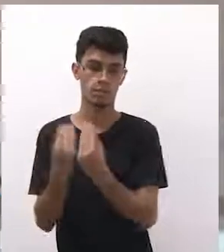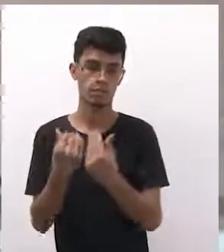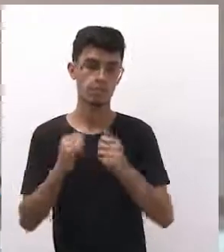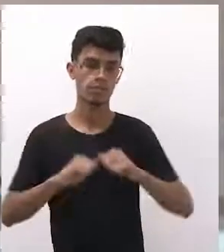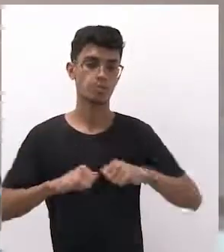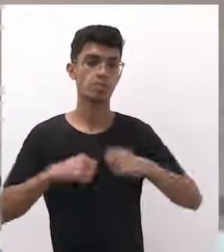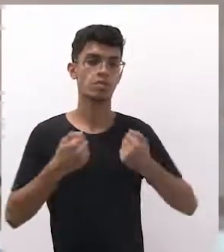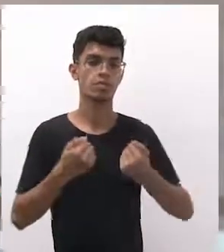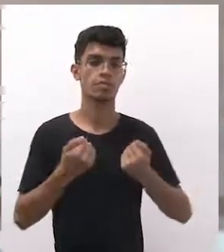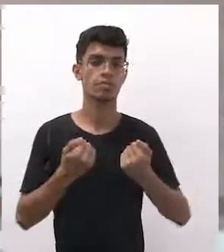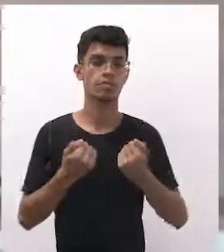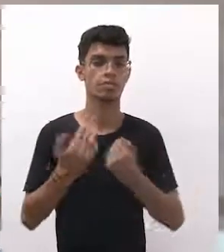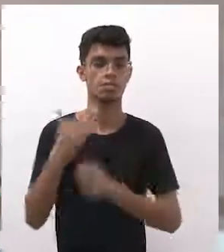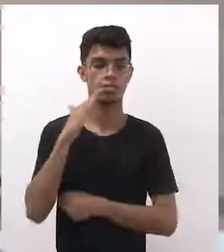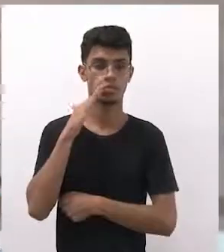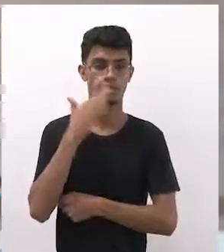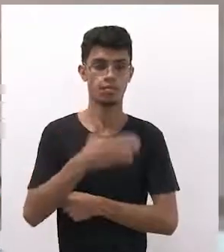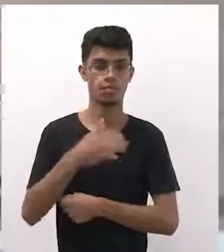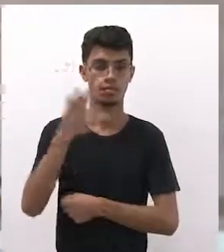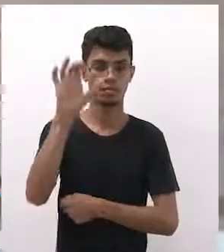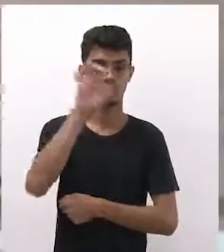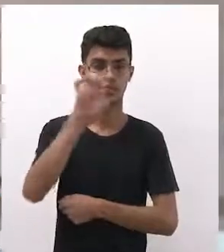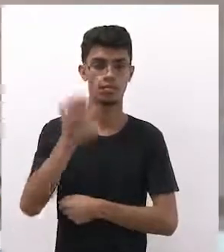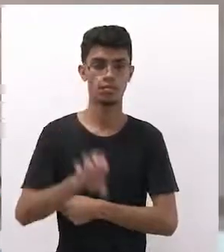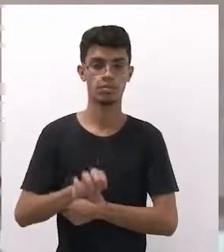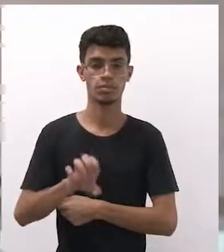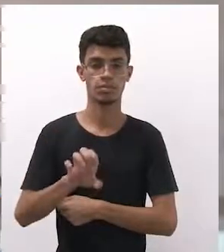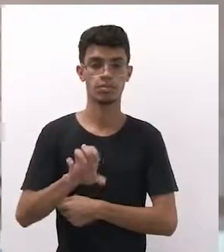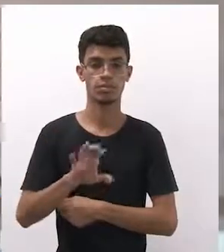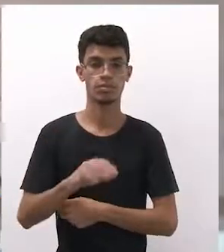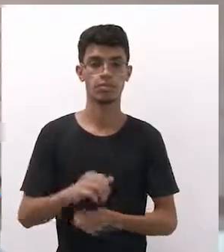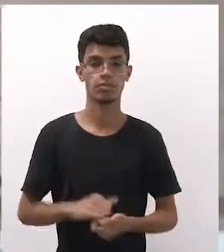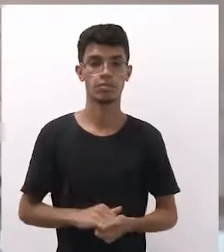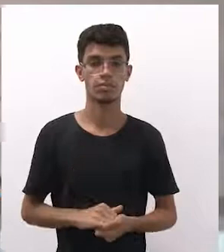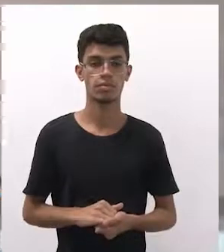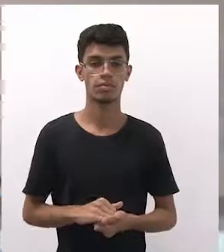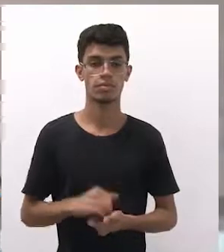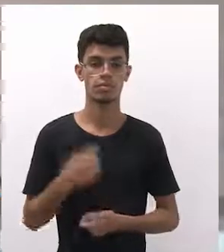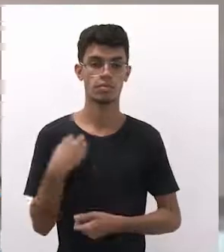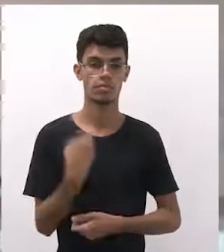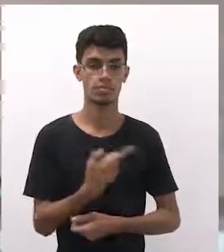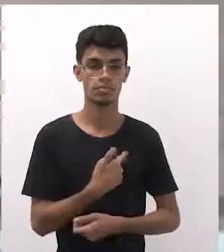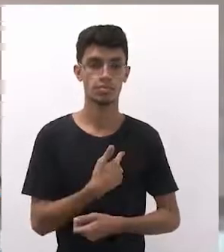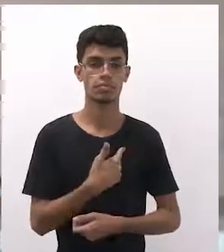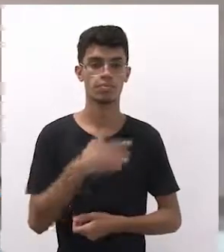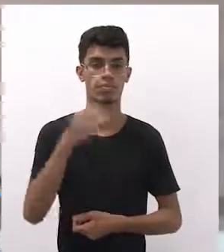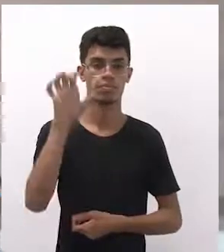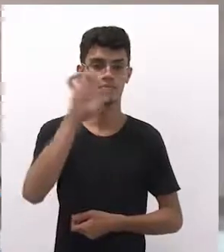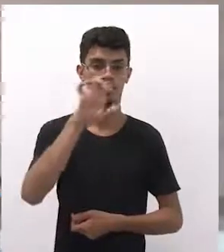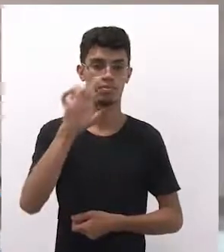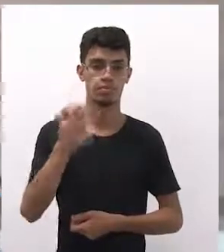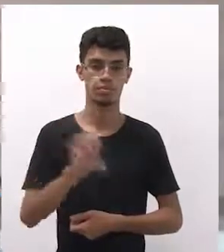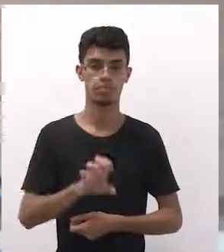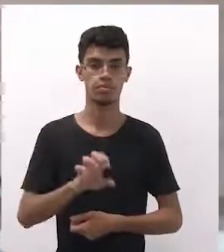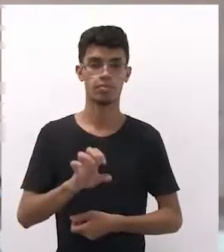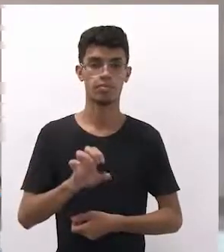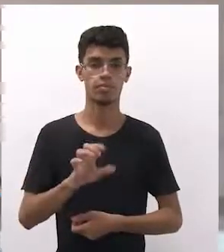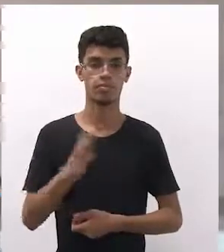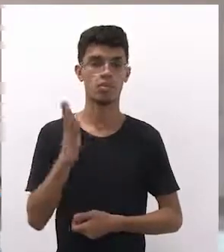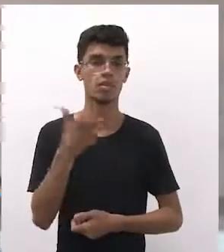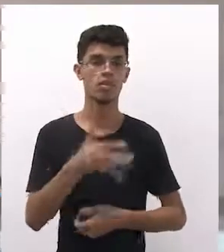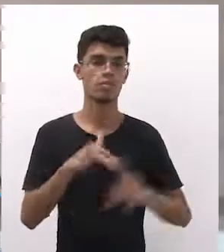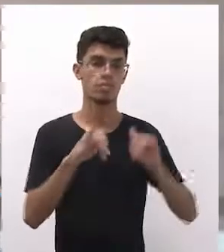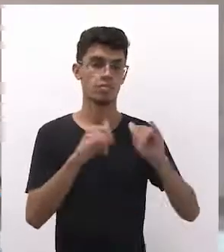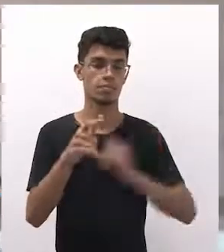e principalmente do Estado. O Estado é de quem todos nós temos que exigir isso, como eu